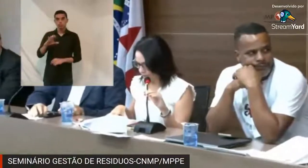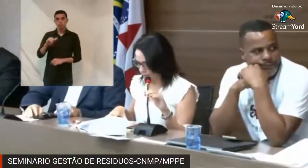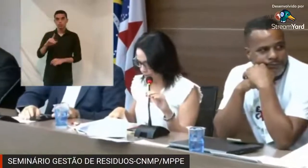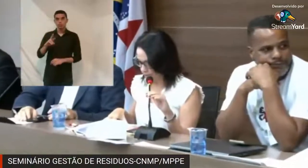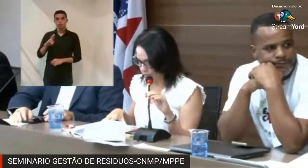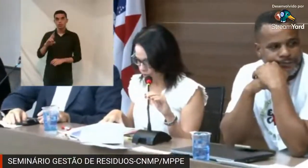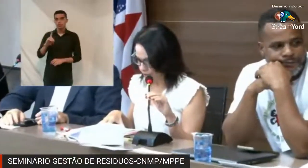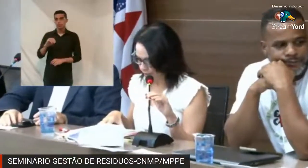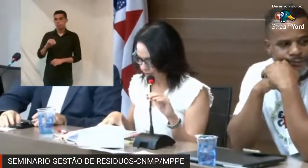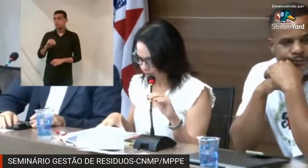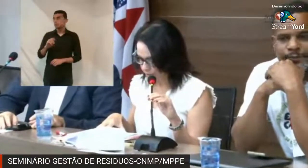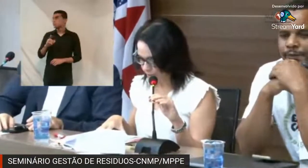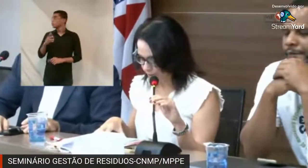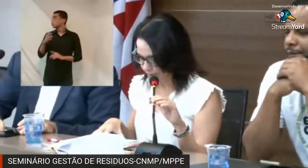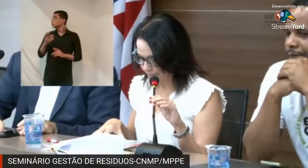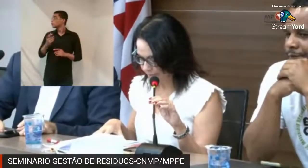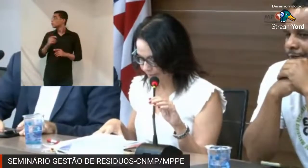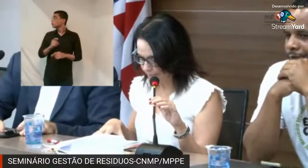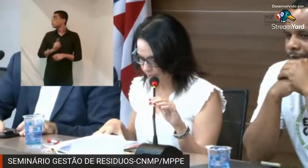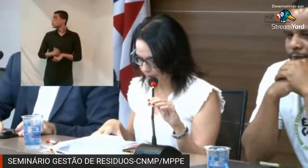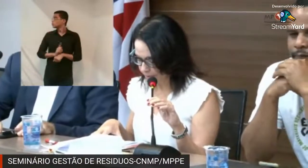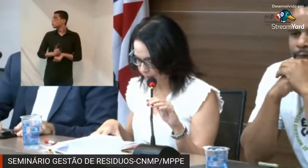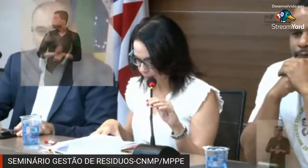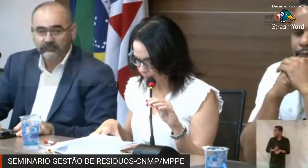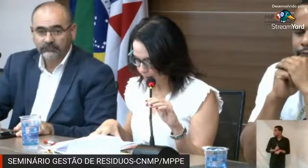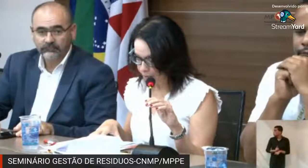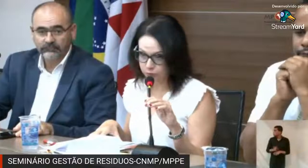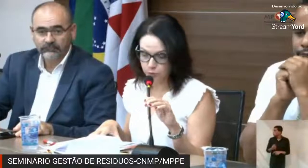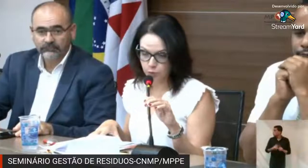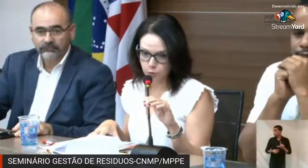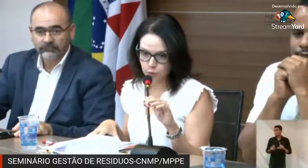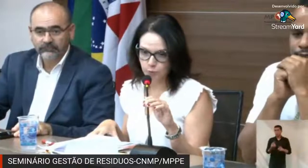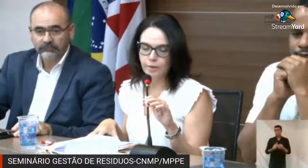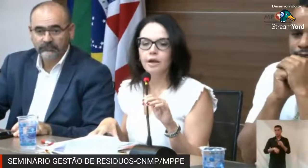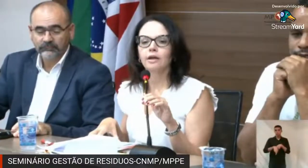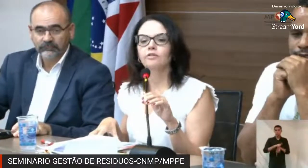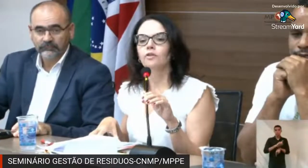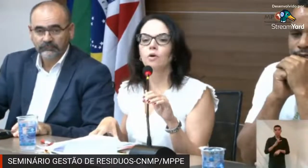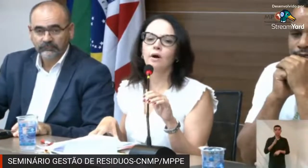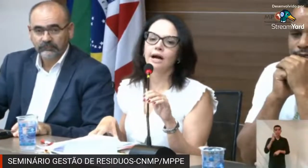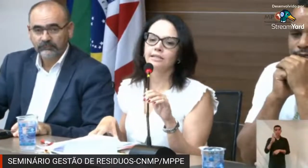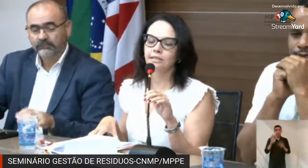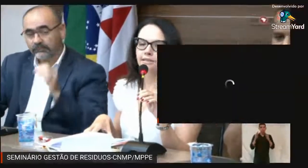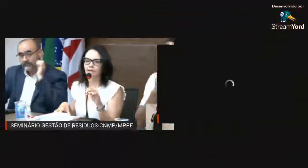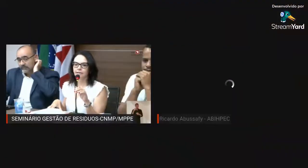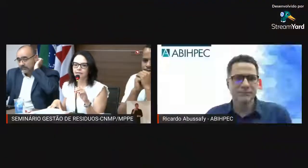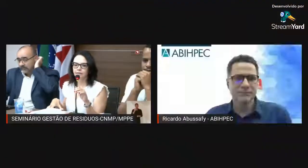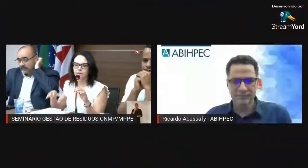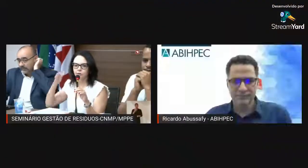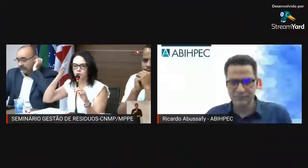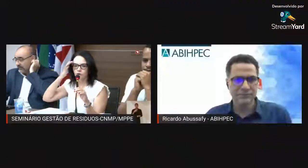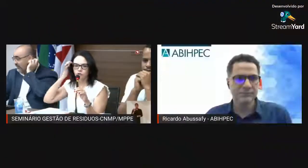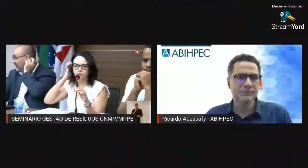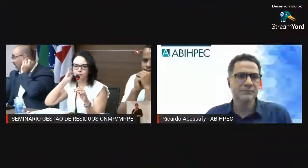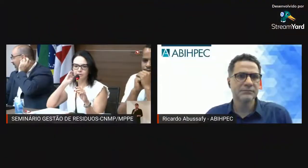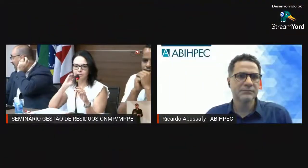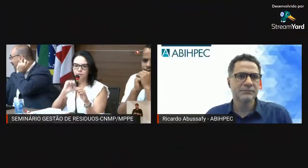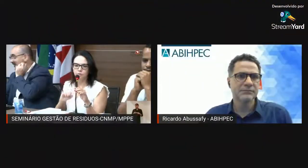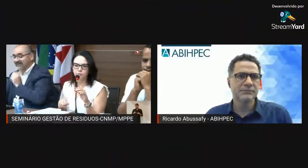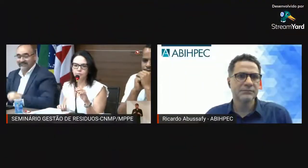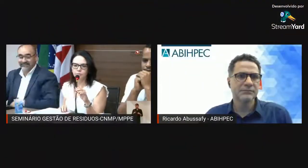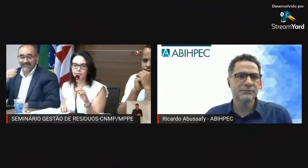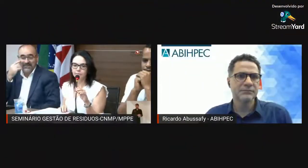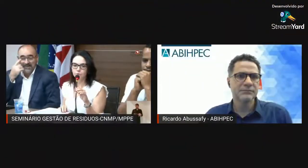que é gerente de logística reversa do programa Dê a Mão para o Futuro. E vou adiantar aqui que o auditório foi